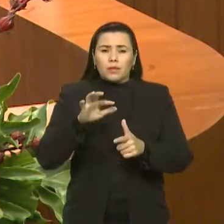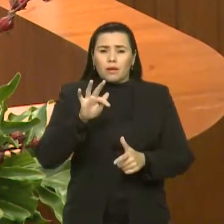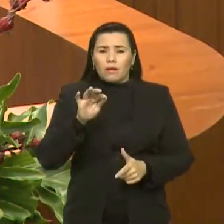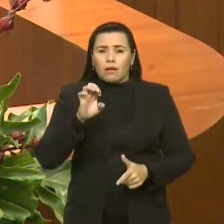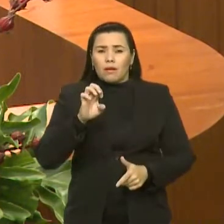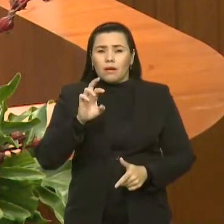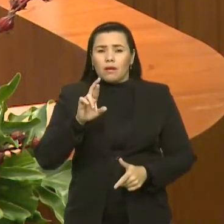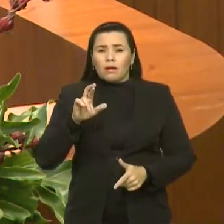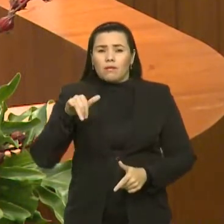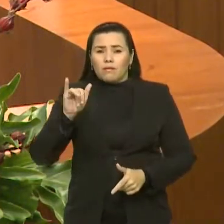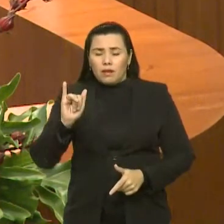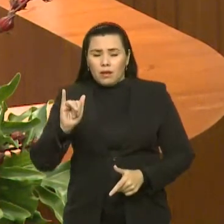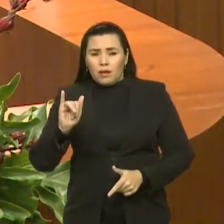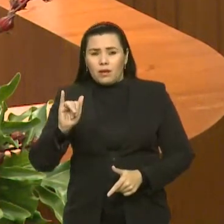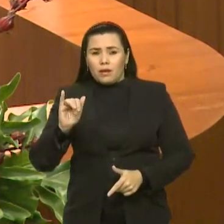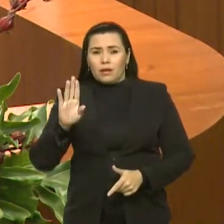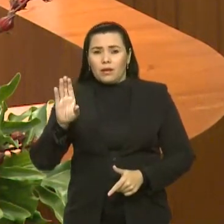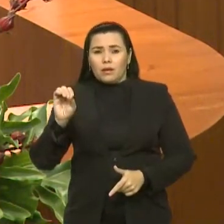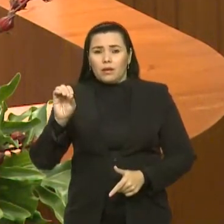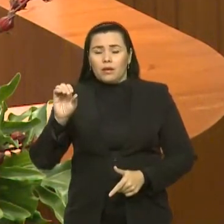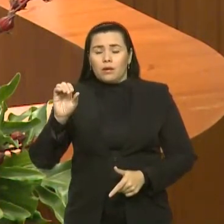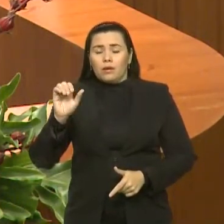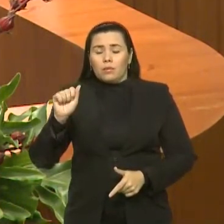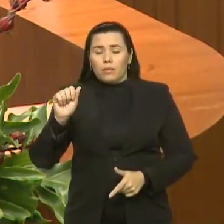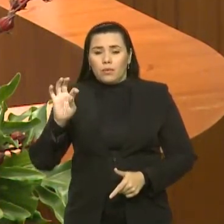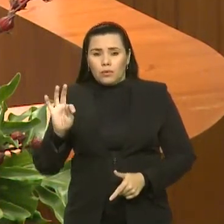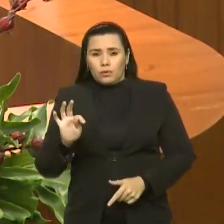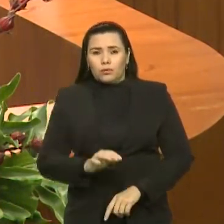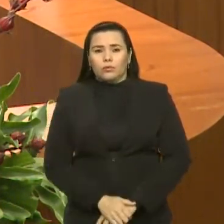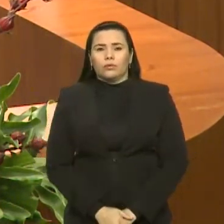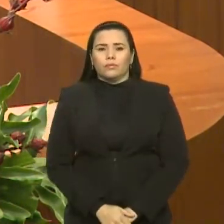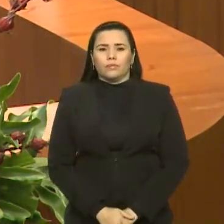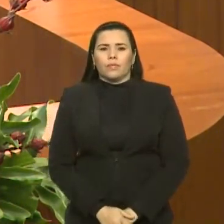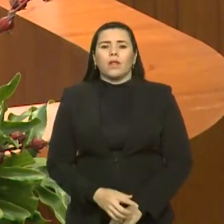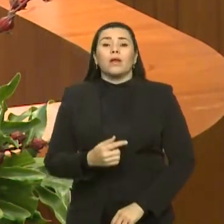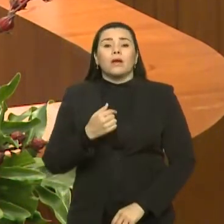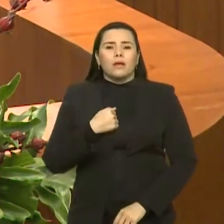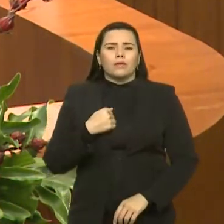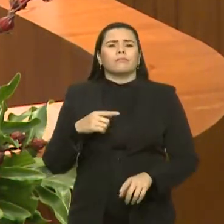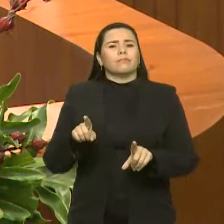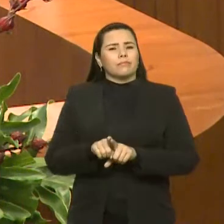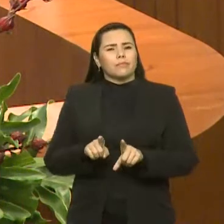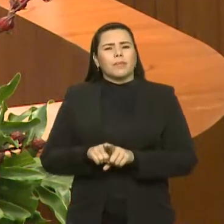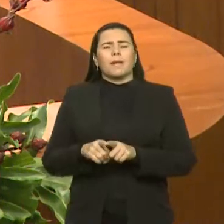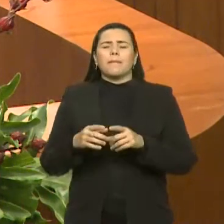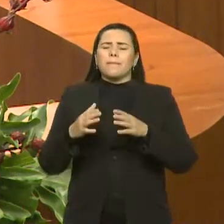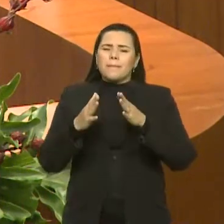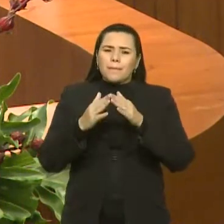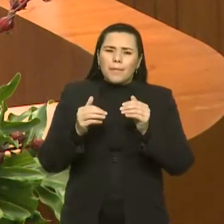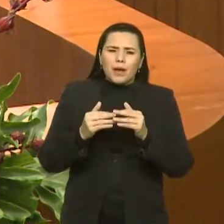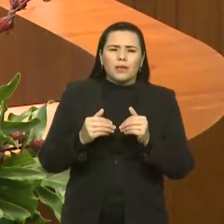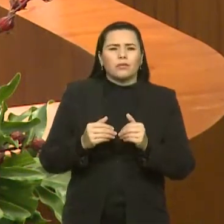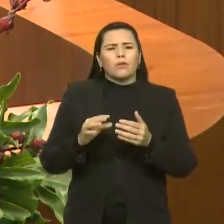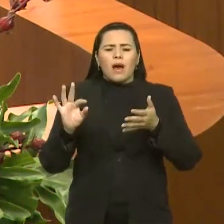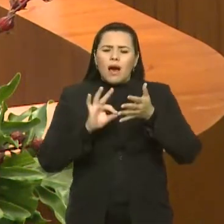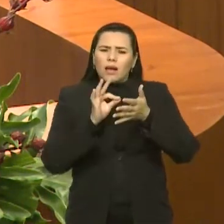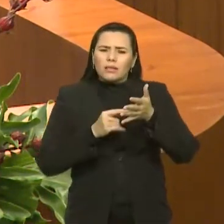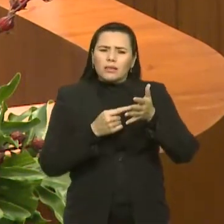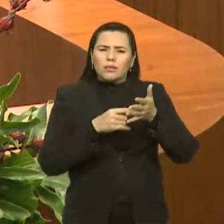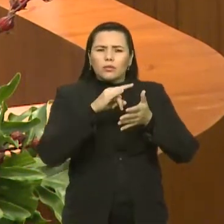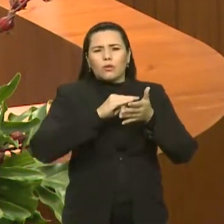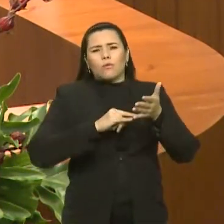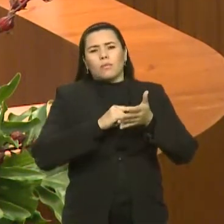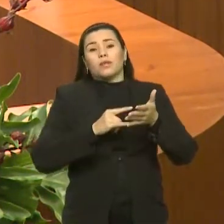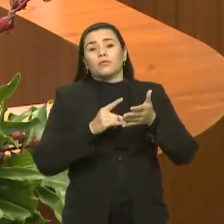que assinem a CPI dos ferres. Assine a CPI dos ferres. Vamos dar voz, vamos